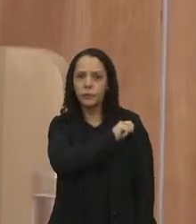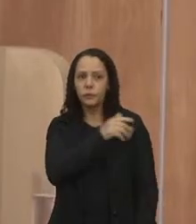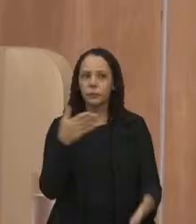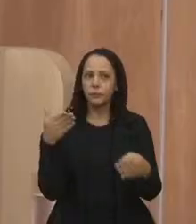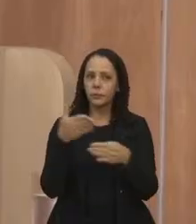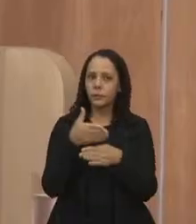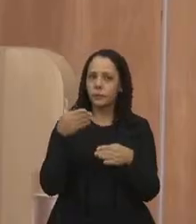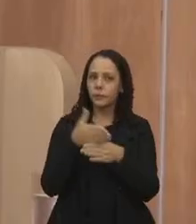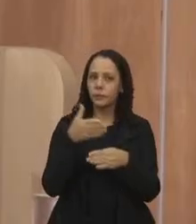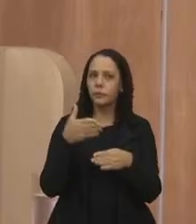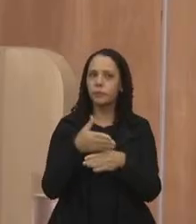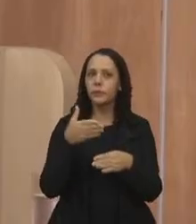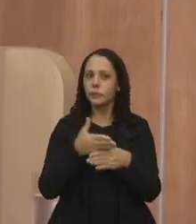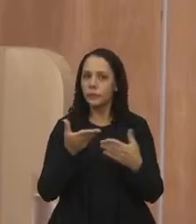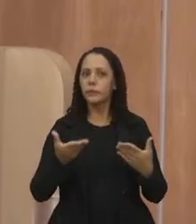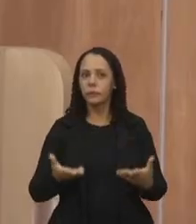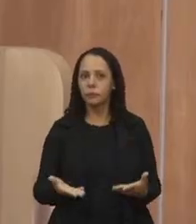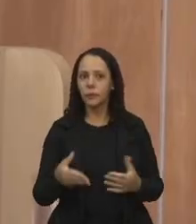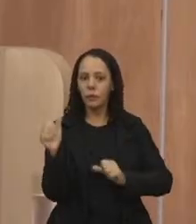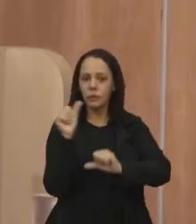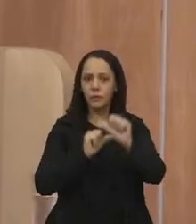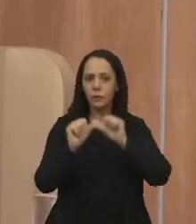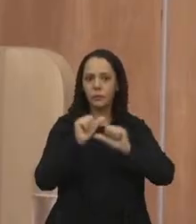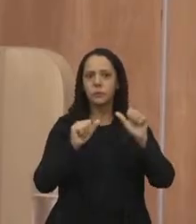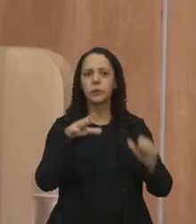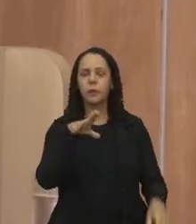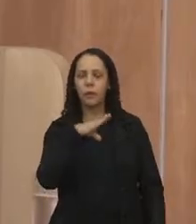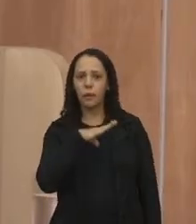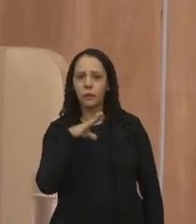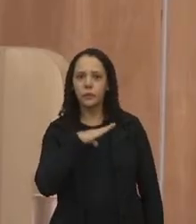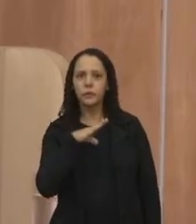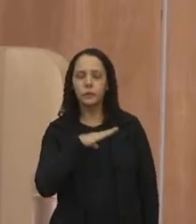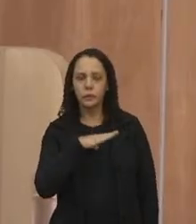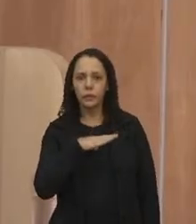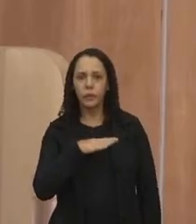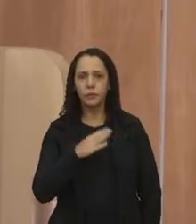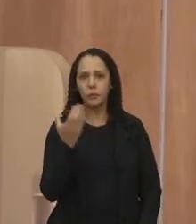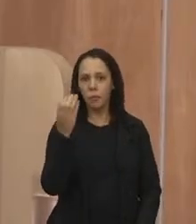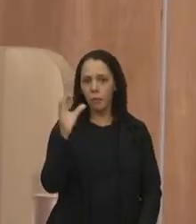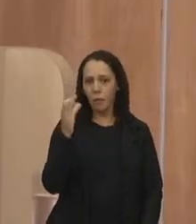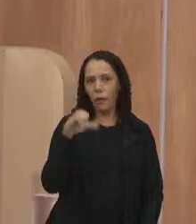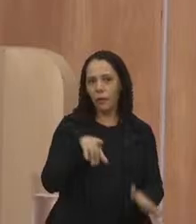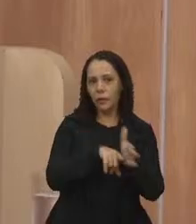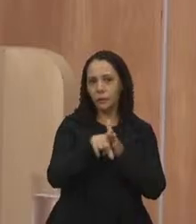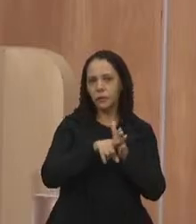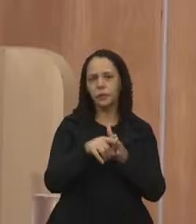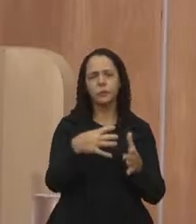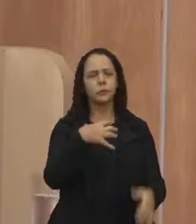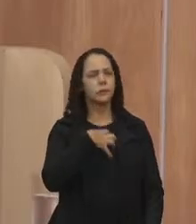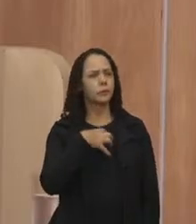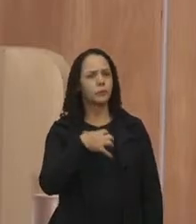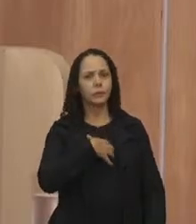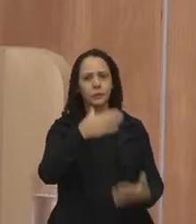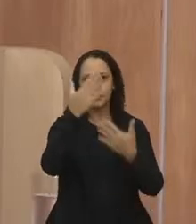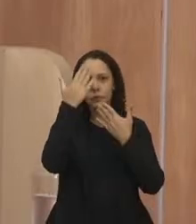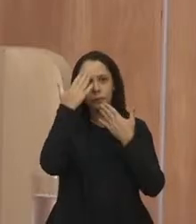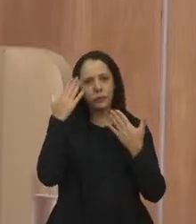né? Construindo a transformação da cidade através da ciência, é muito gratificante.